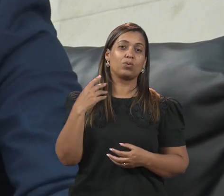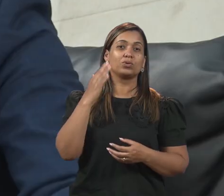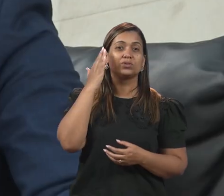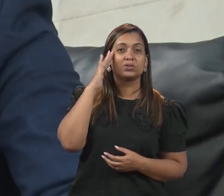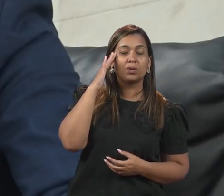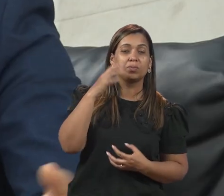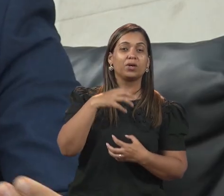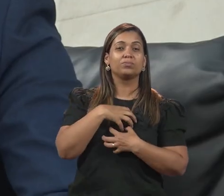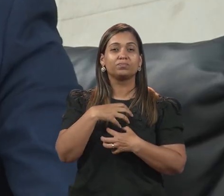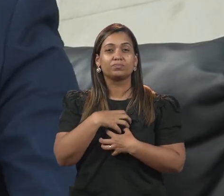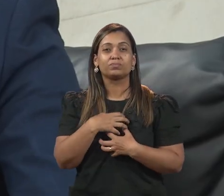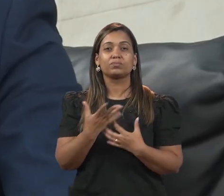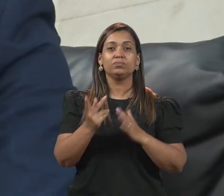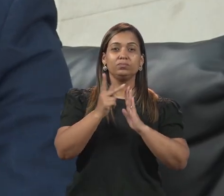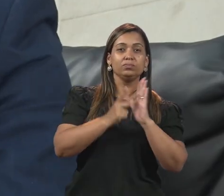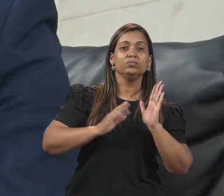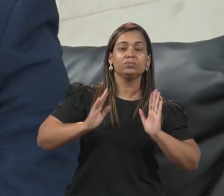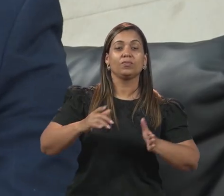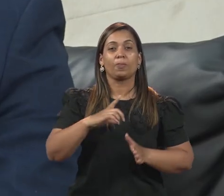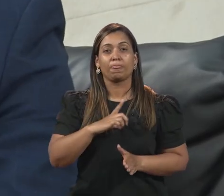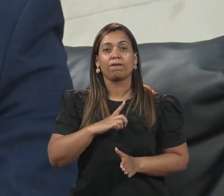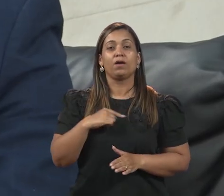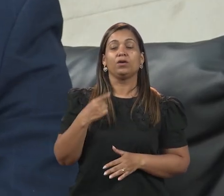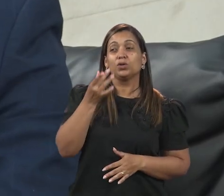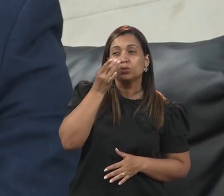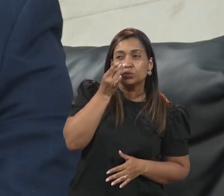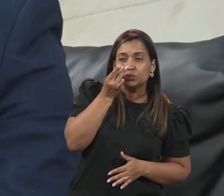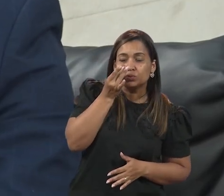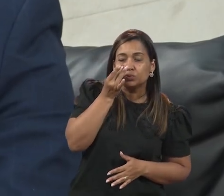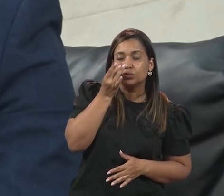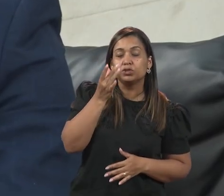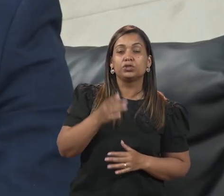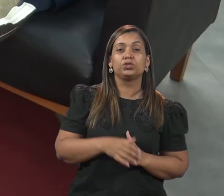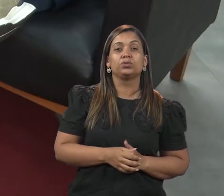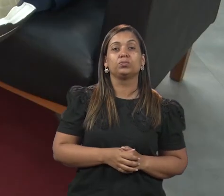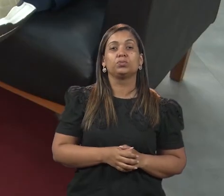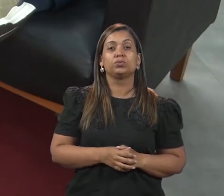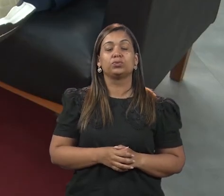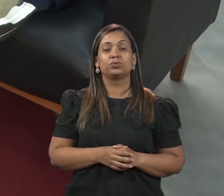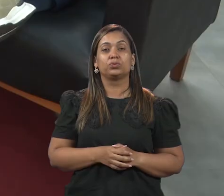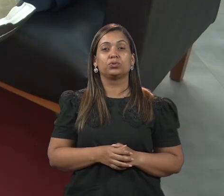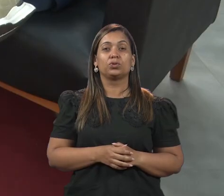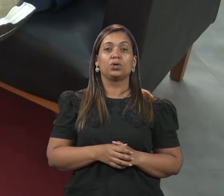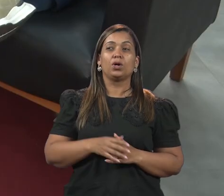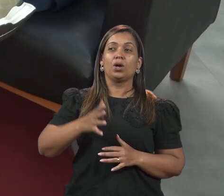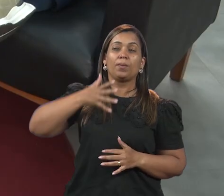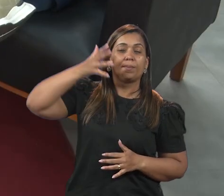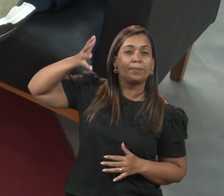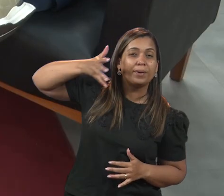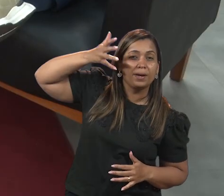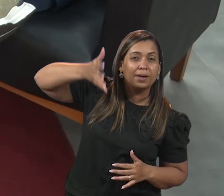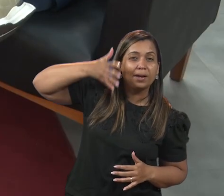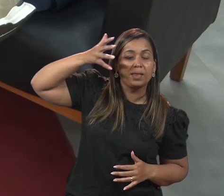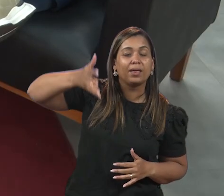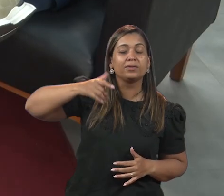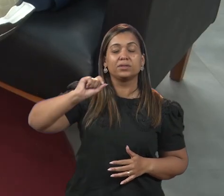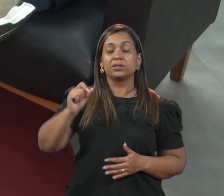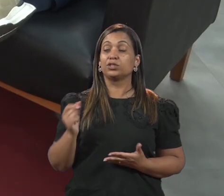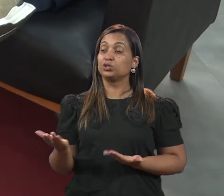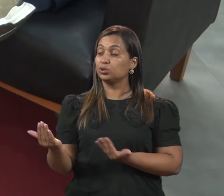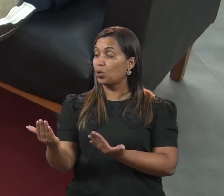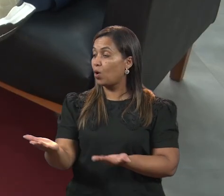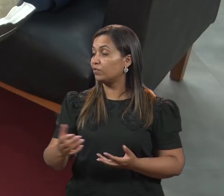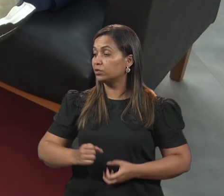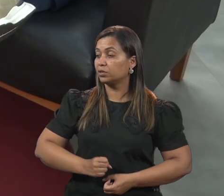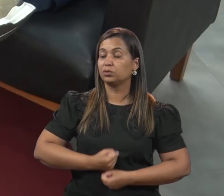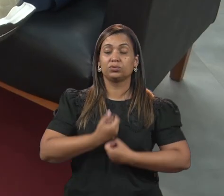sintomas? Como o projeto já existe, nós já presenciamos de perto muitas palestras em que jovens que